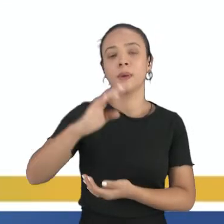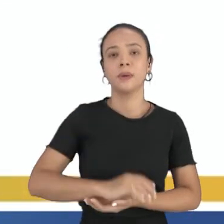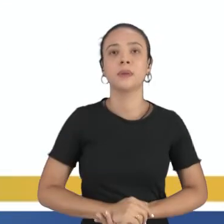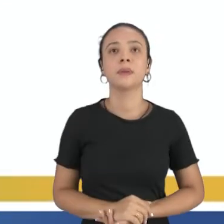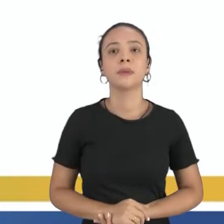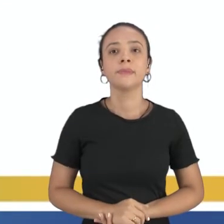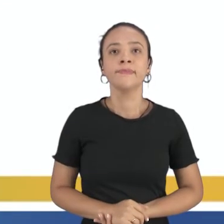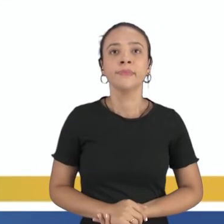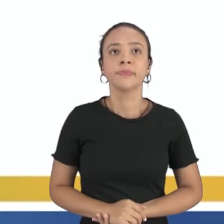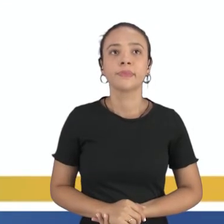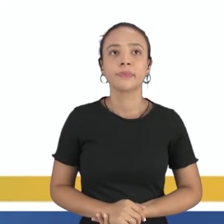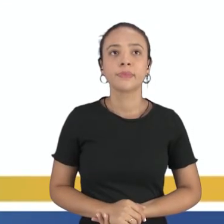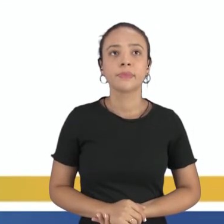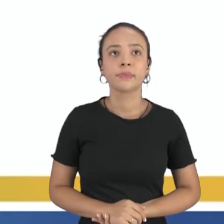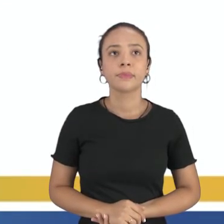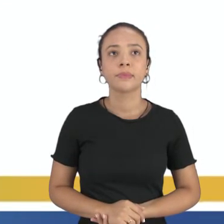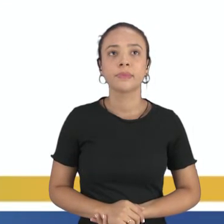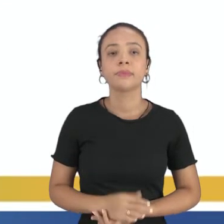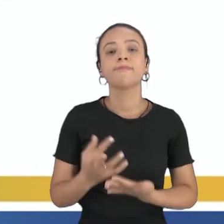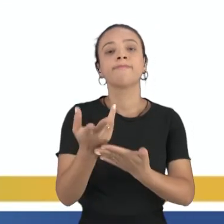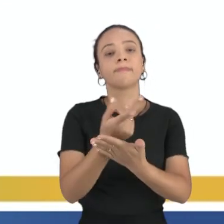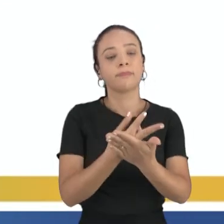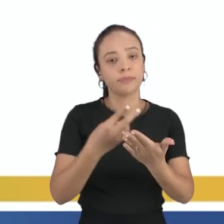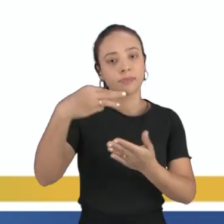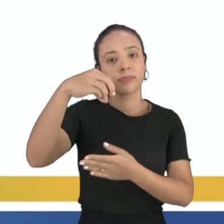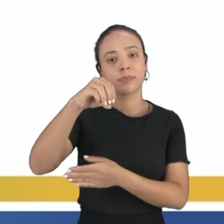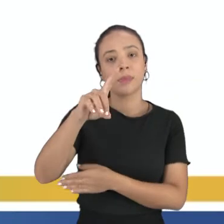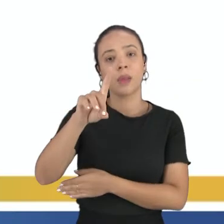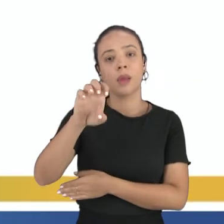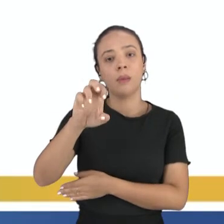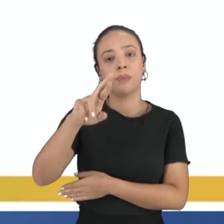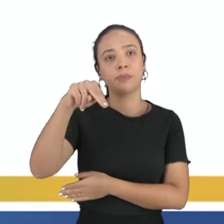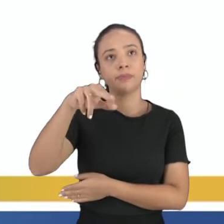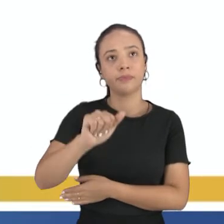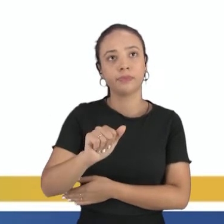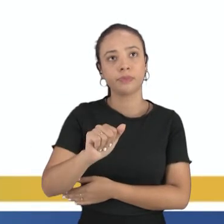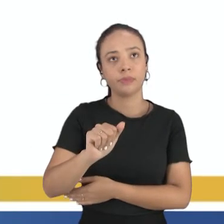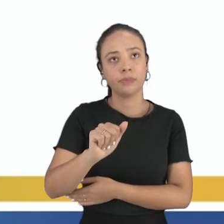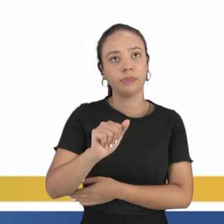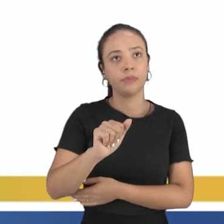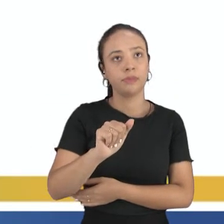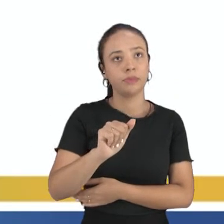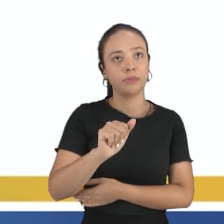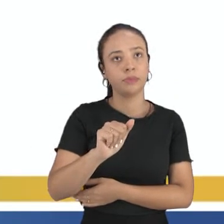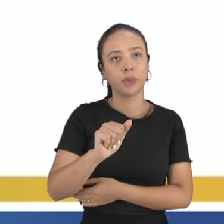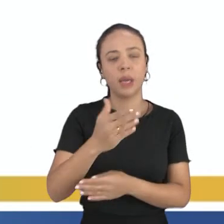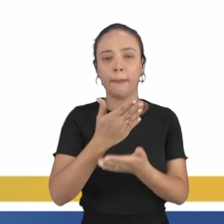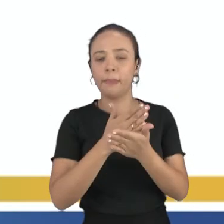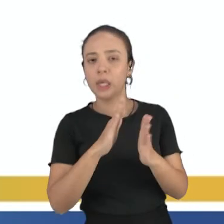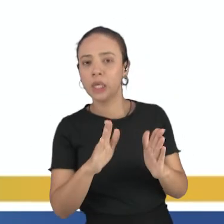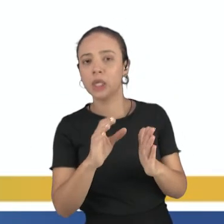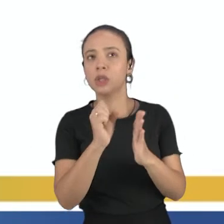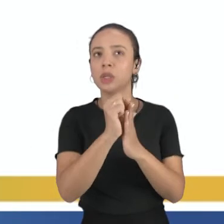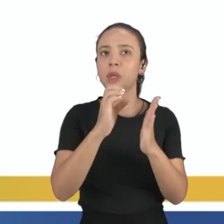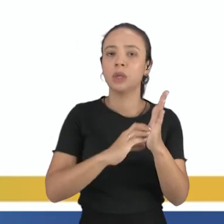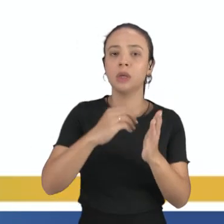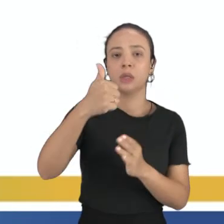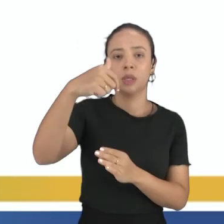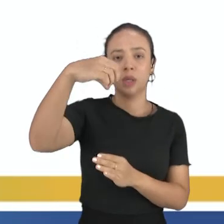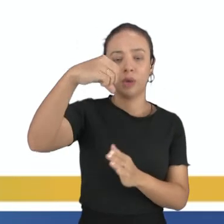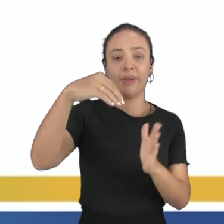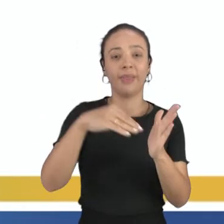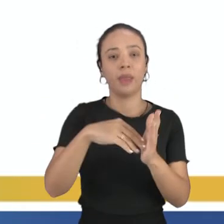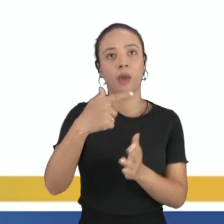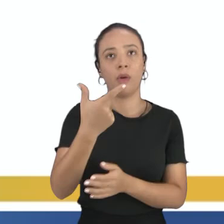da Vinci. A arte moderna, fim do século XIX até meados do século